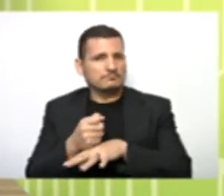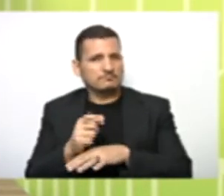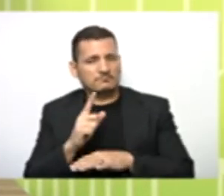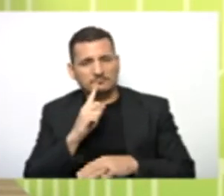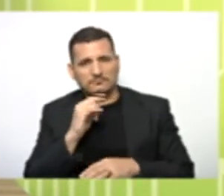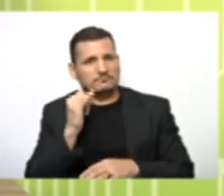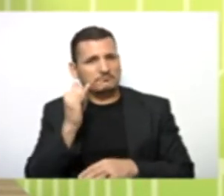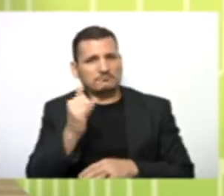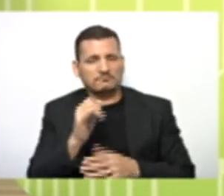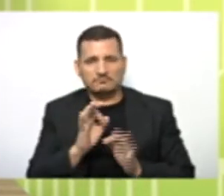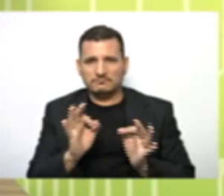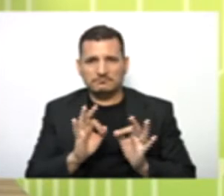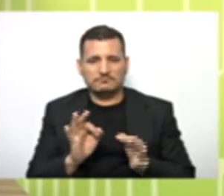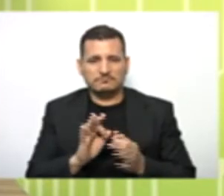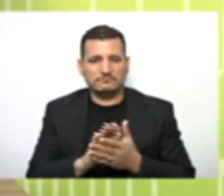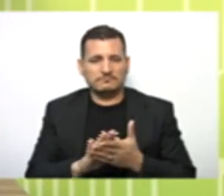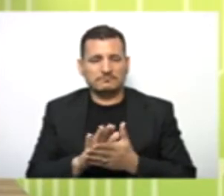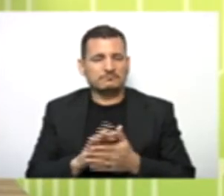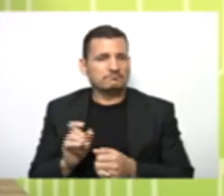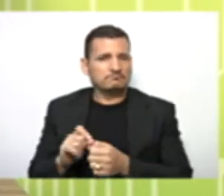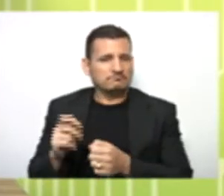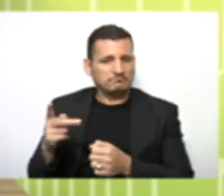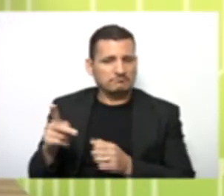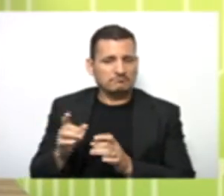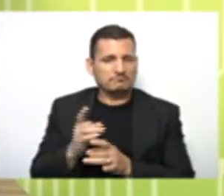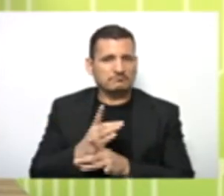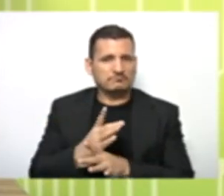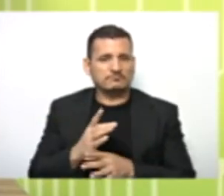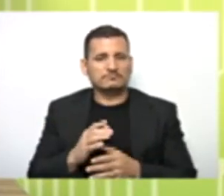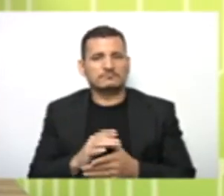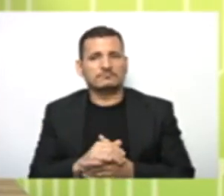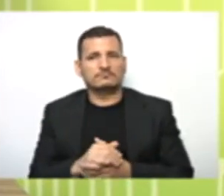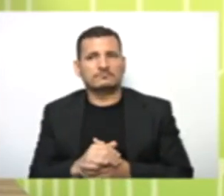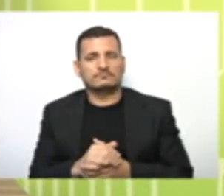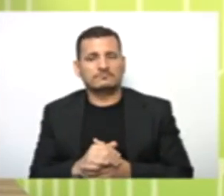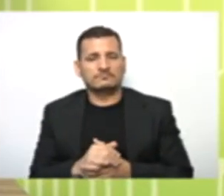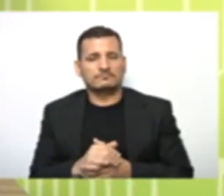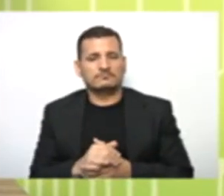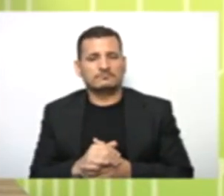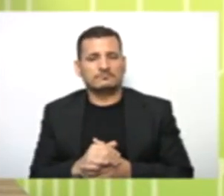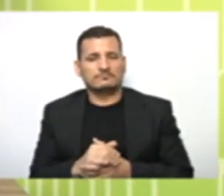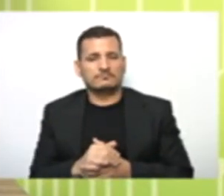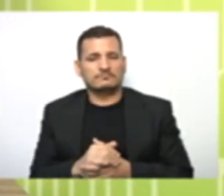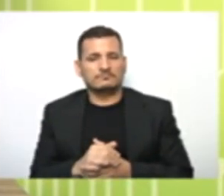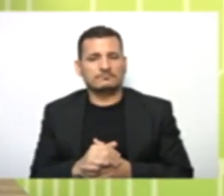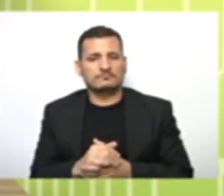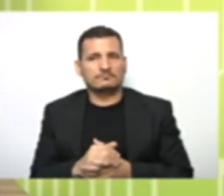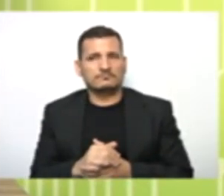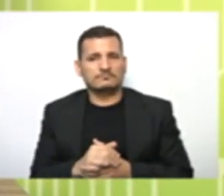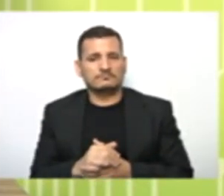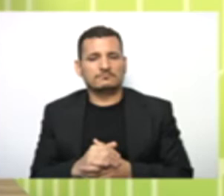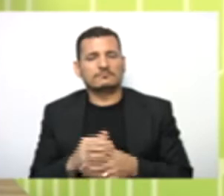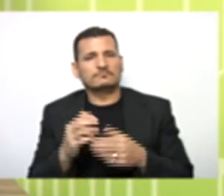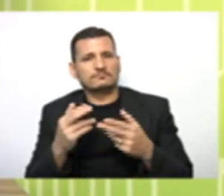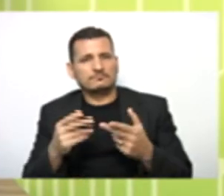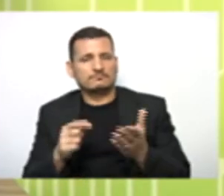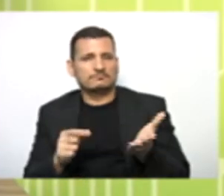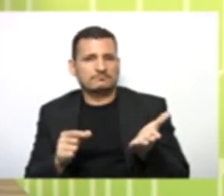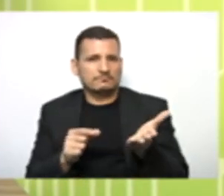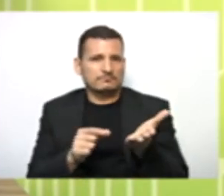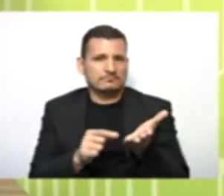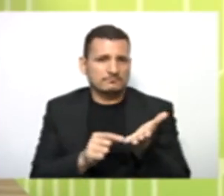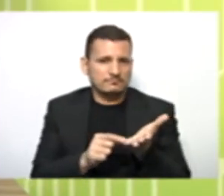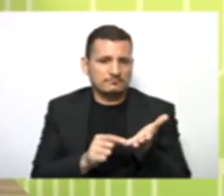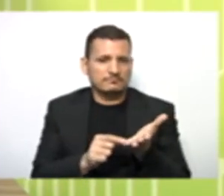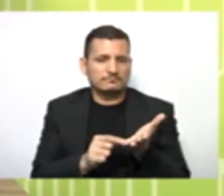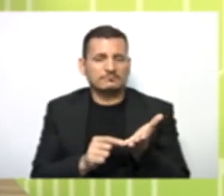comunicar com você, vamos dizer assim. Ele fez lá. Da mesma forma, quando põe um pendrive ou quando